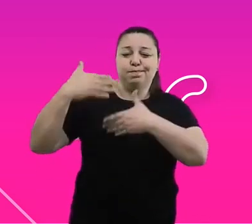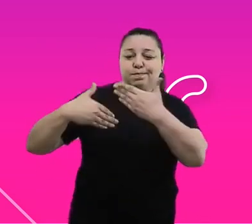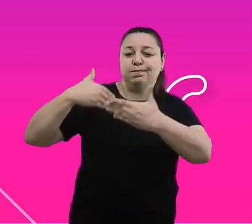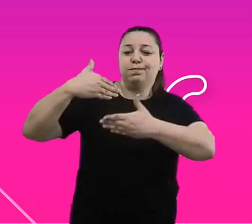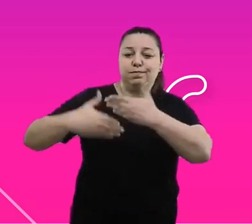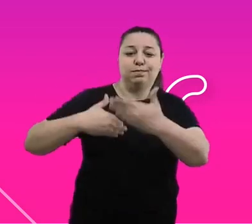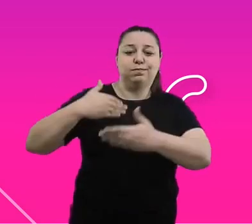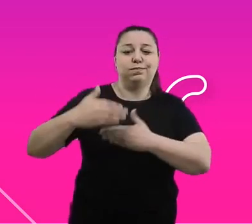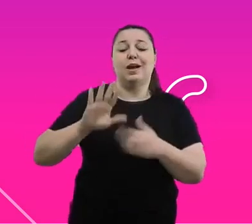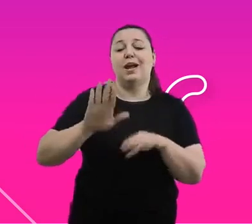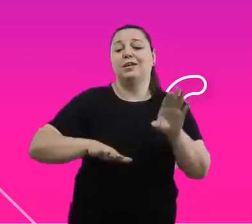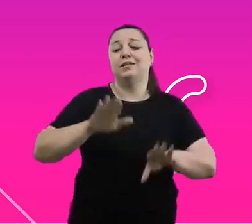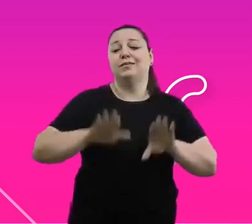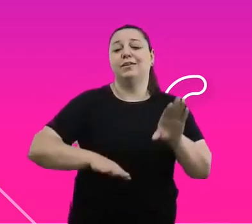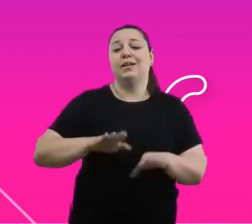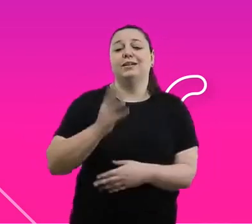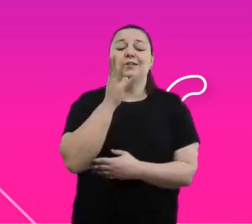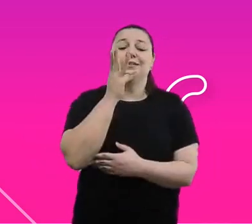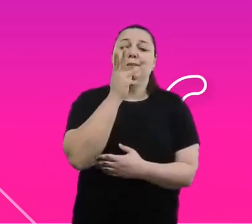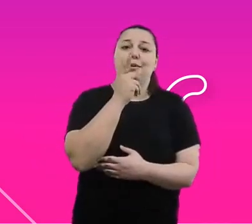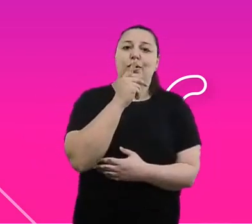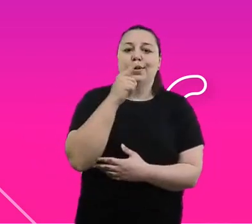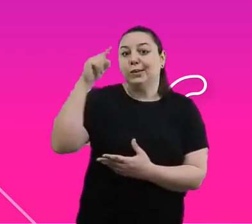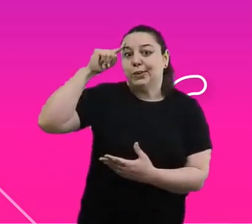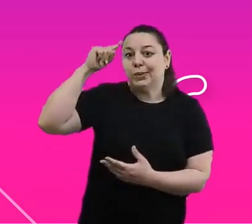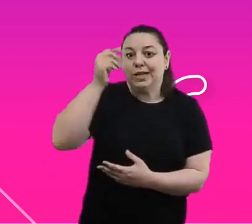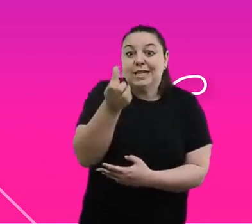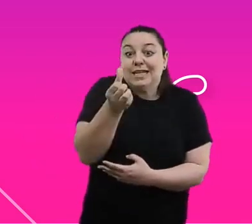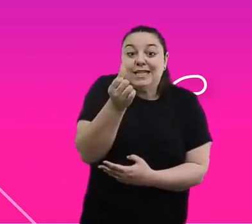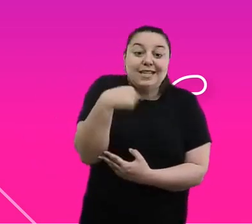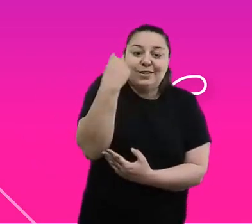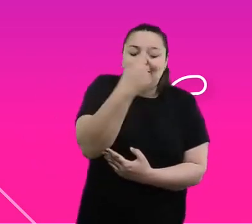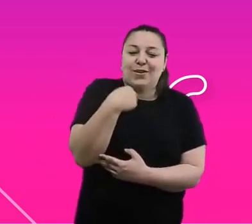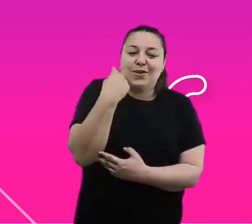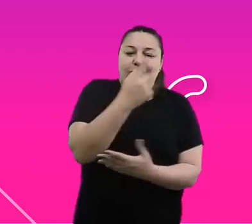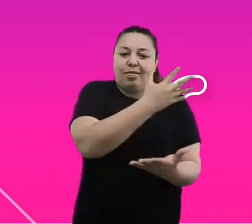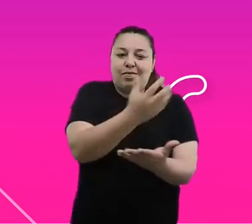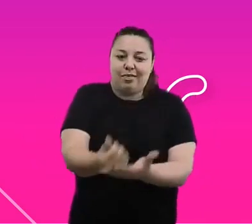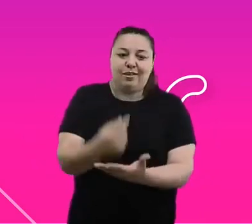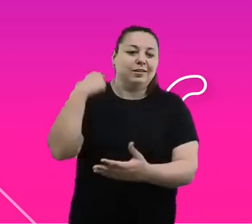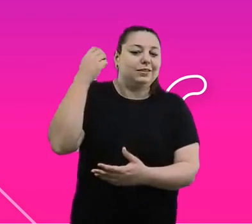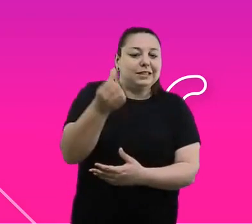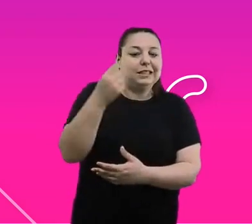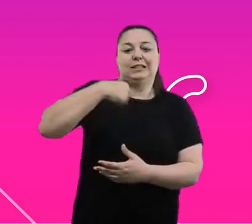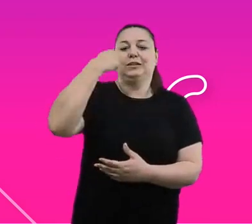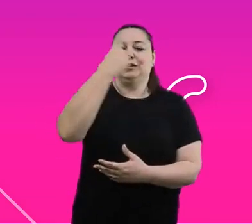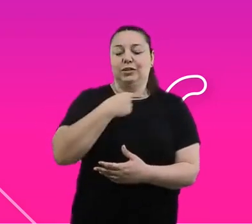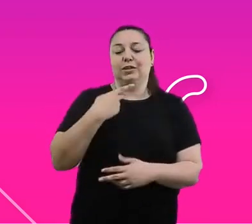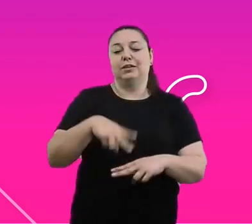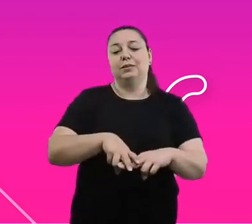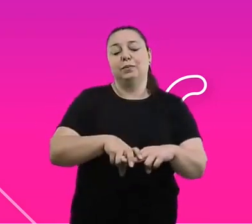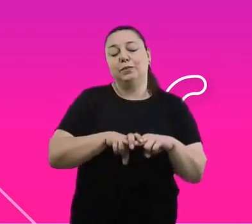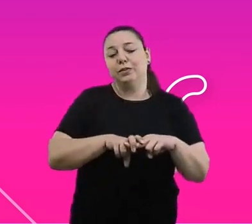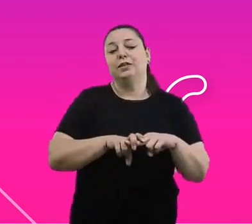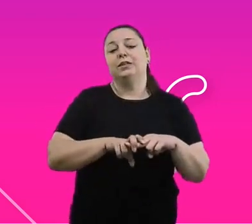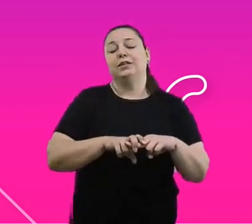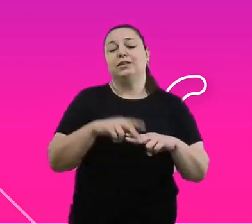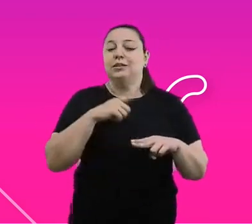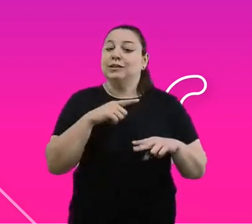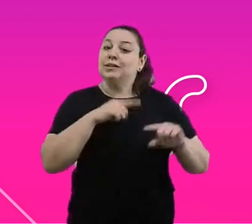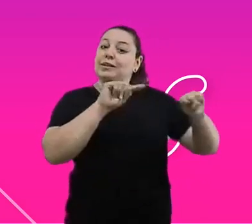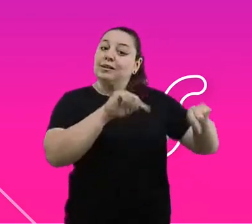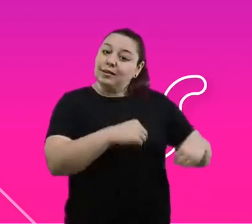para serem rodadas diariamente. E por causa desses desafios, a gente chegou no objetivo que o